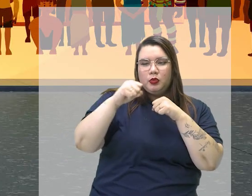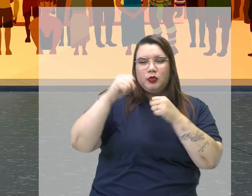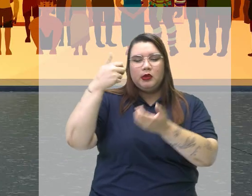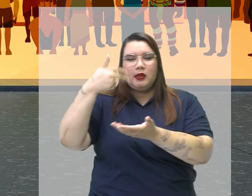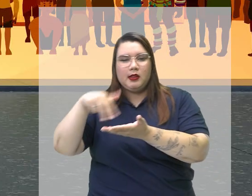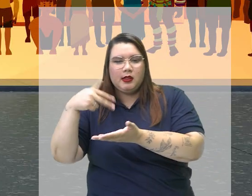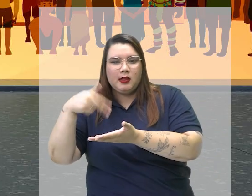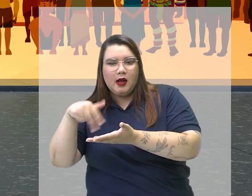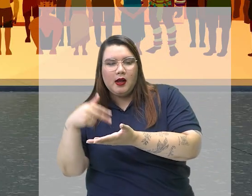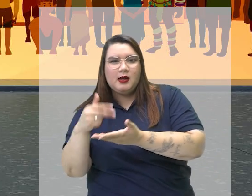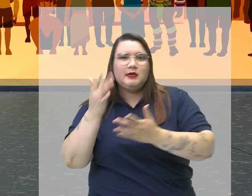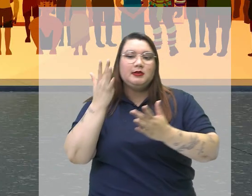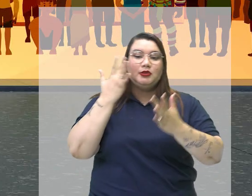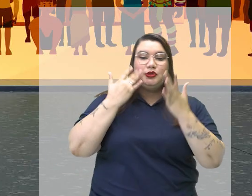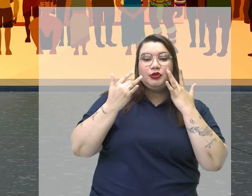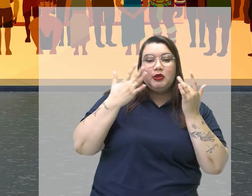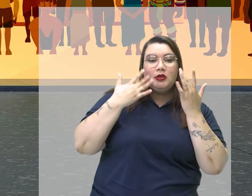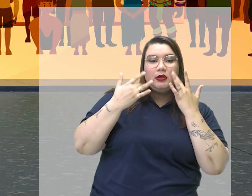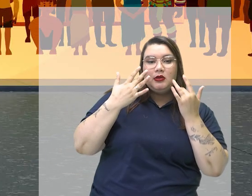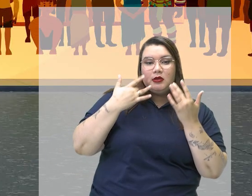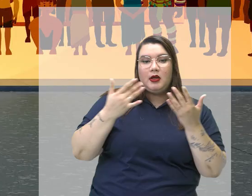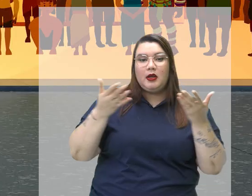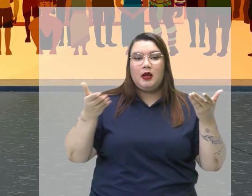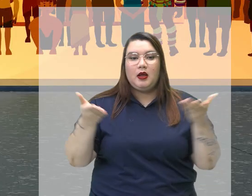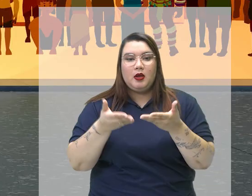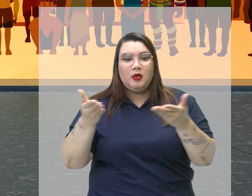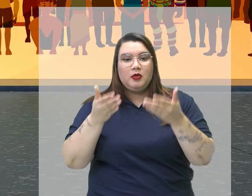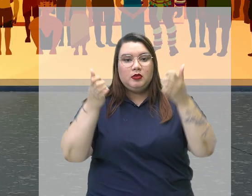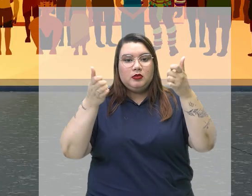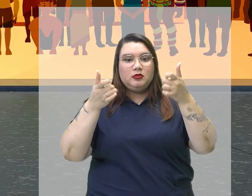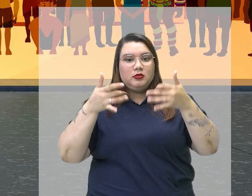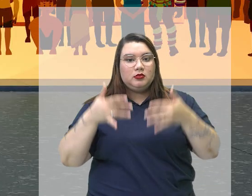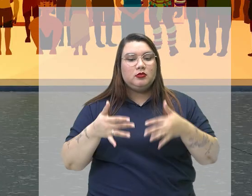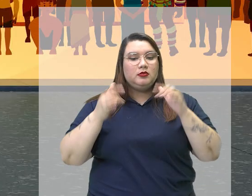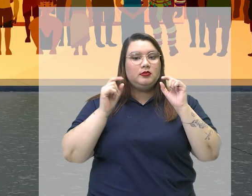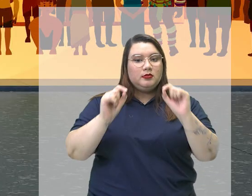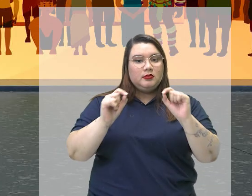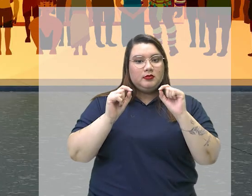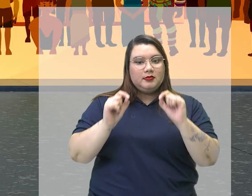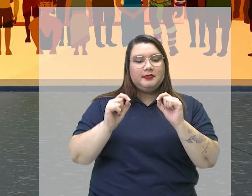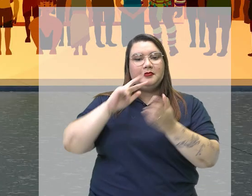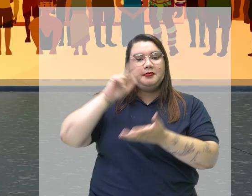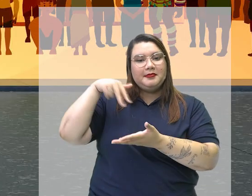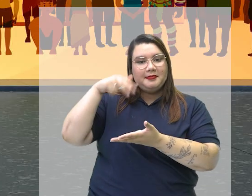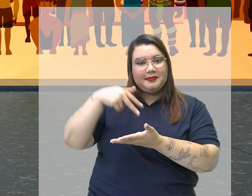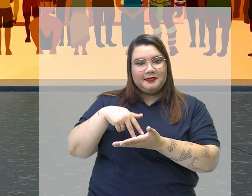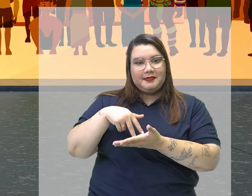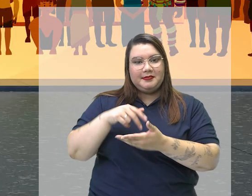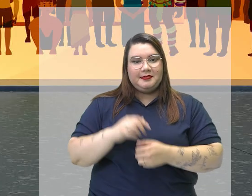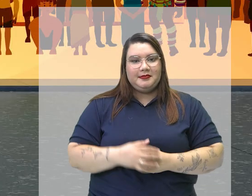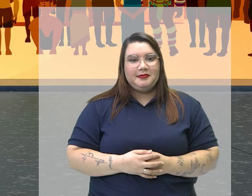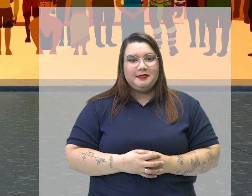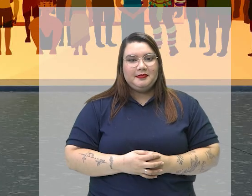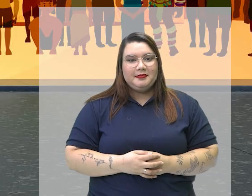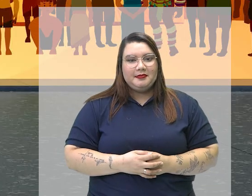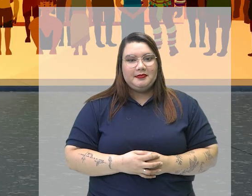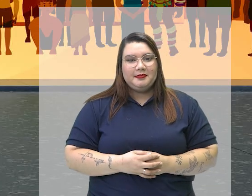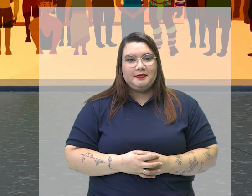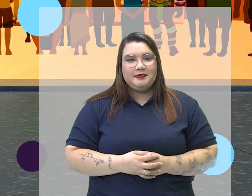lutas, sobre dança, sobre teatros, vamos agora falar sobre a